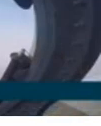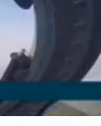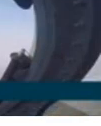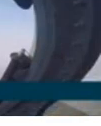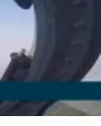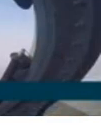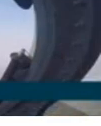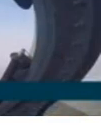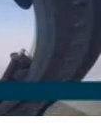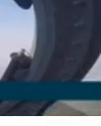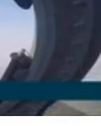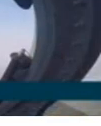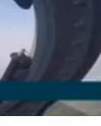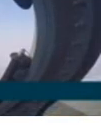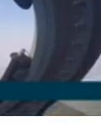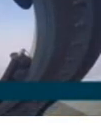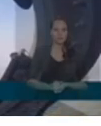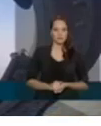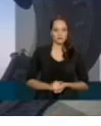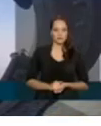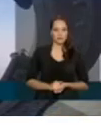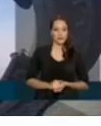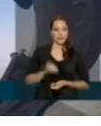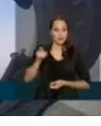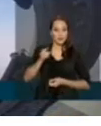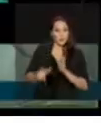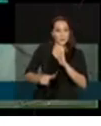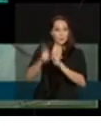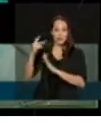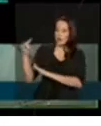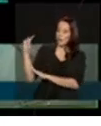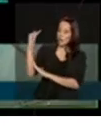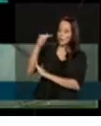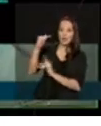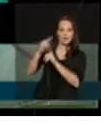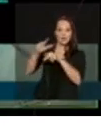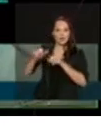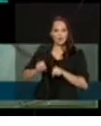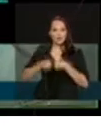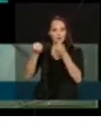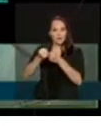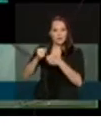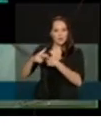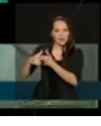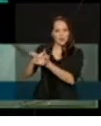a aeronave de defesa aérea empregando o novo radar de Corumbá.